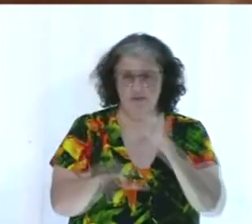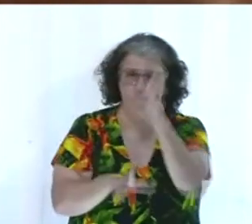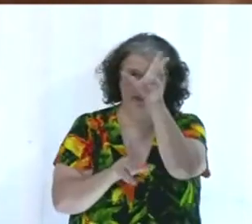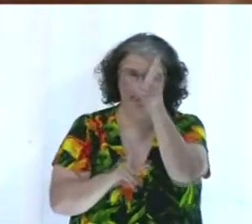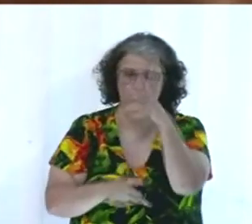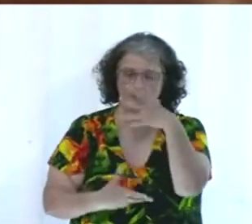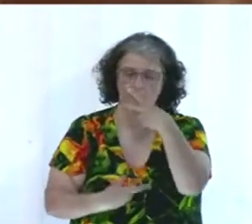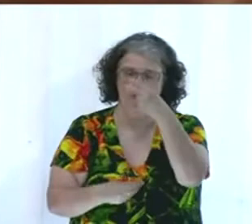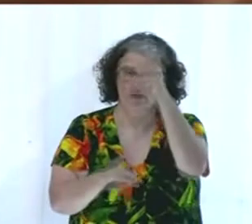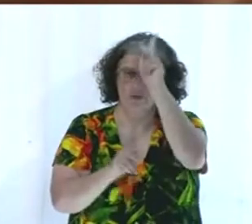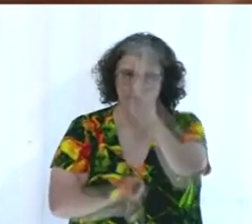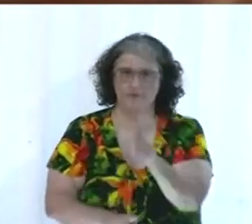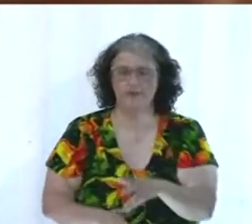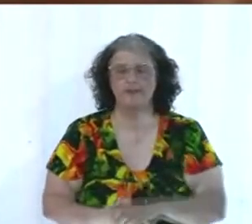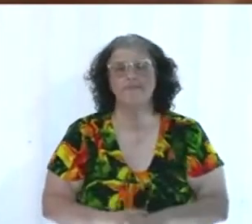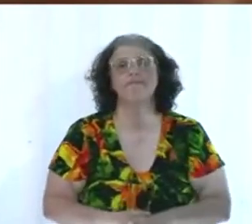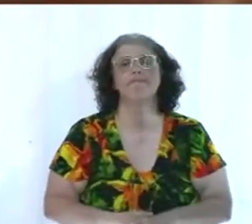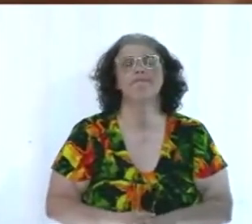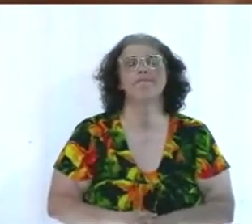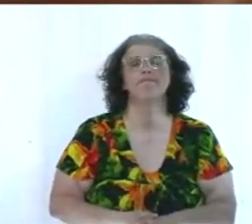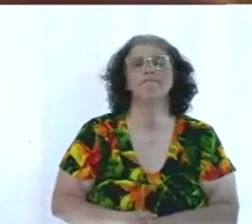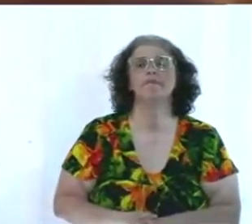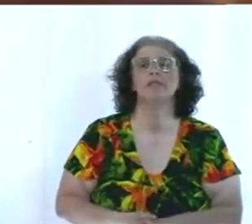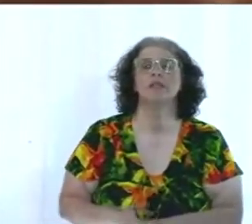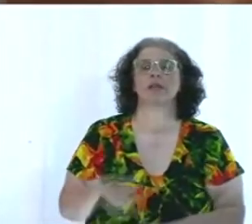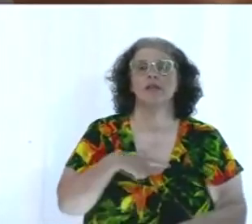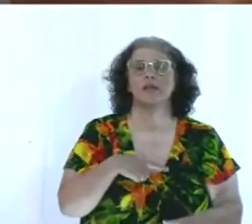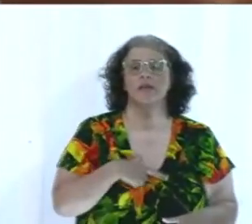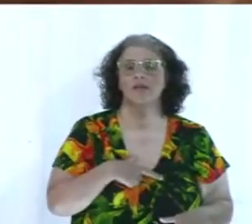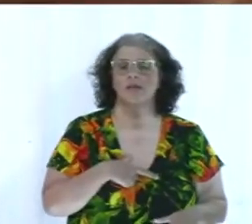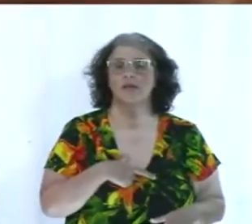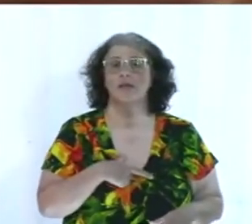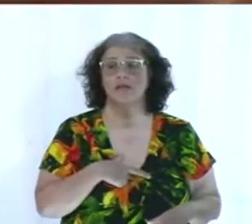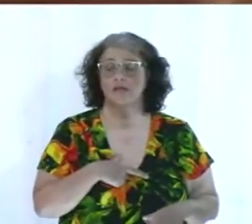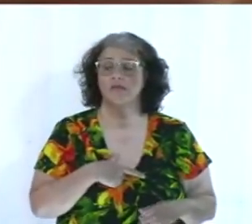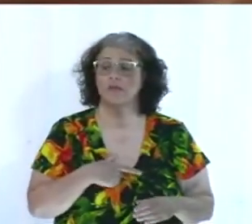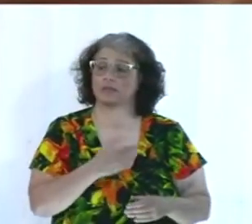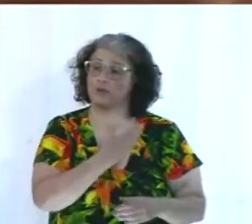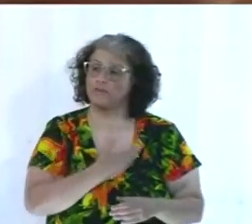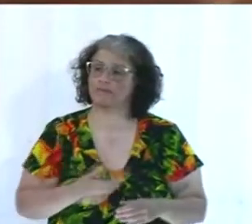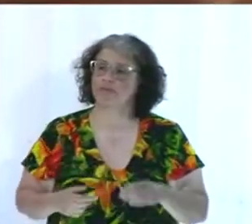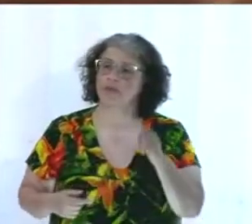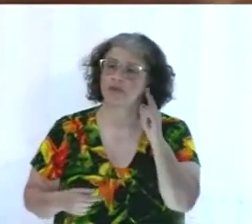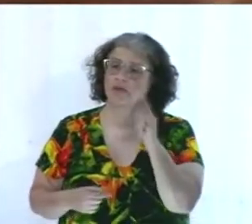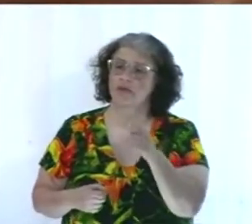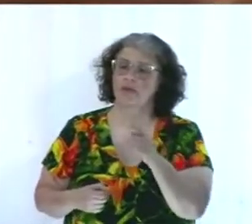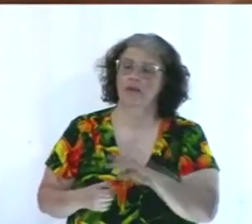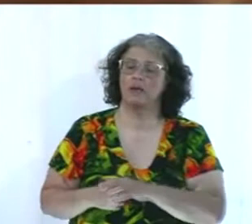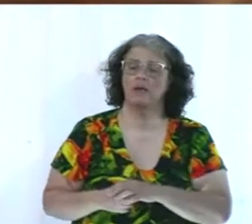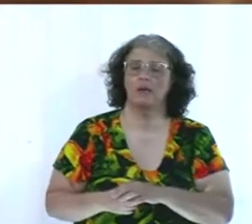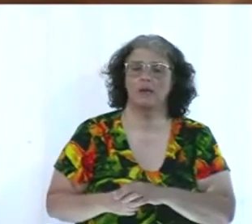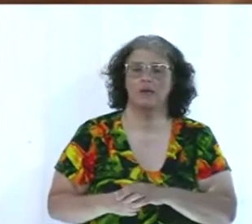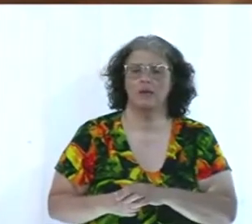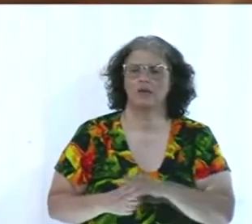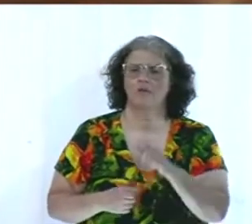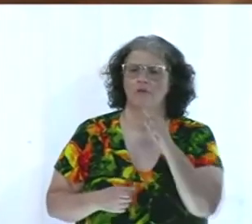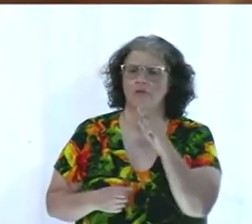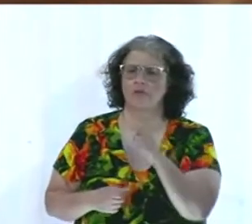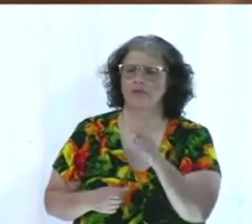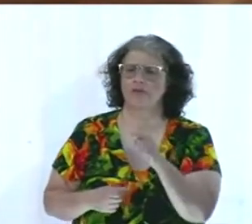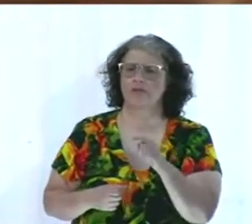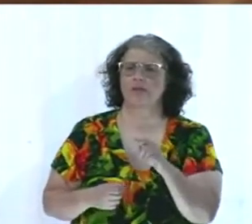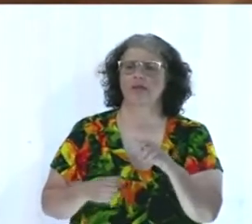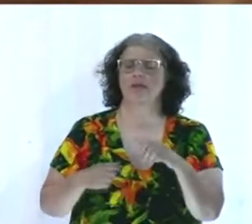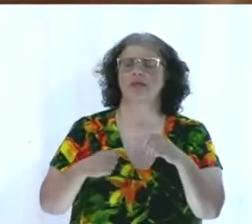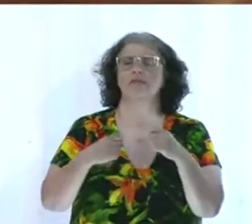se submetem às autoridades da igreja enquanto elas forem submissas ao Evangelho,